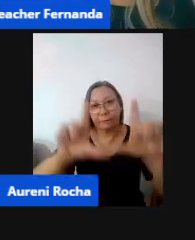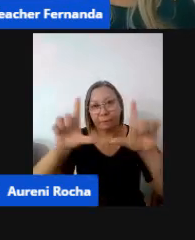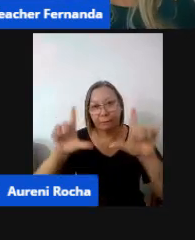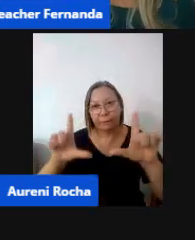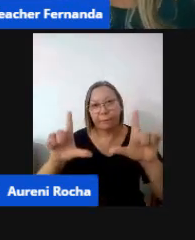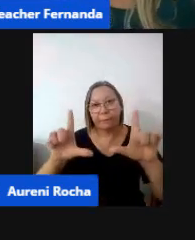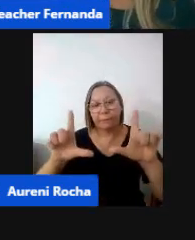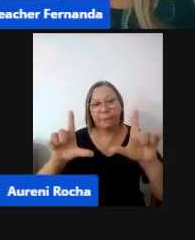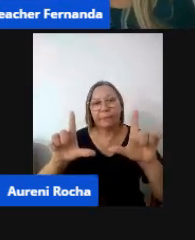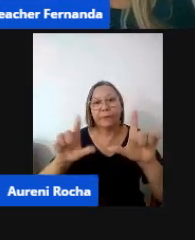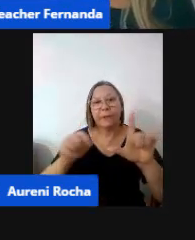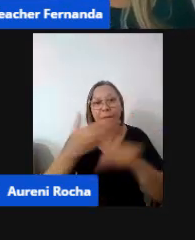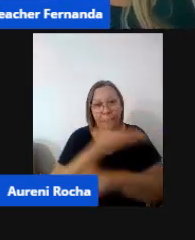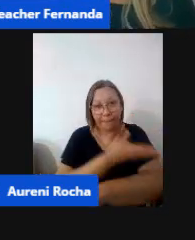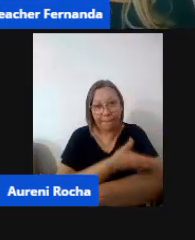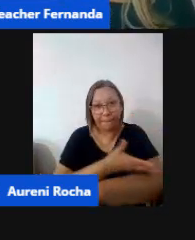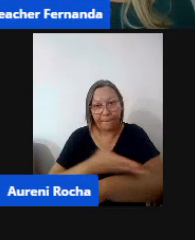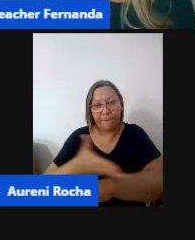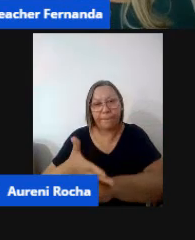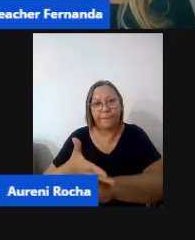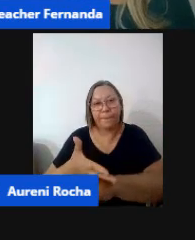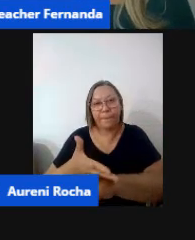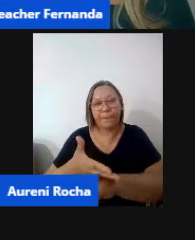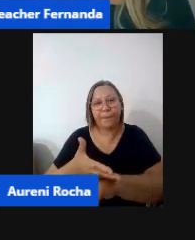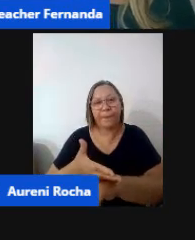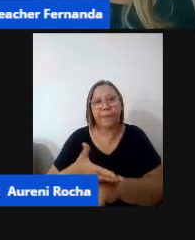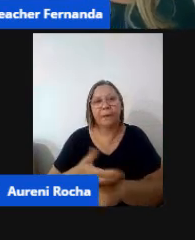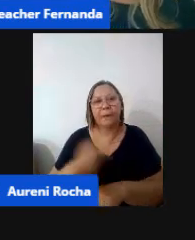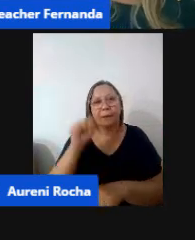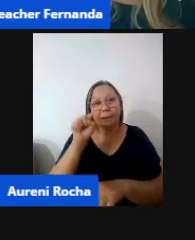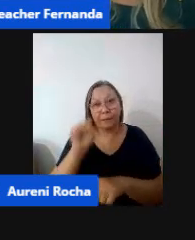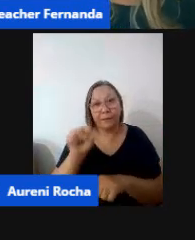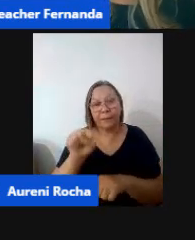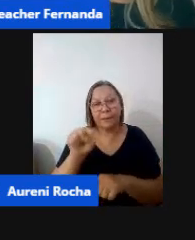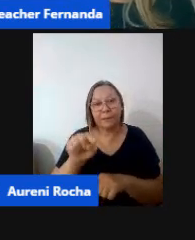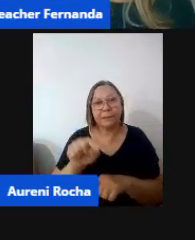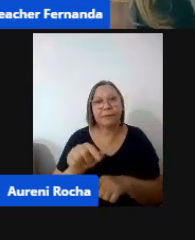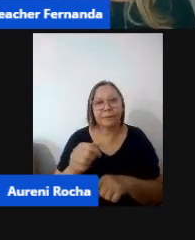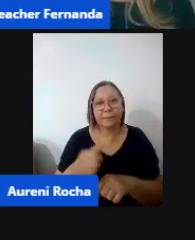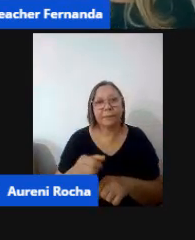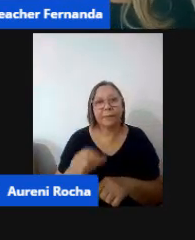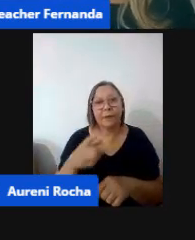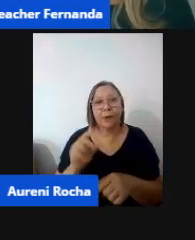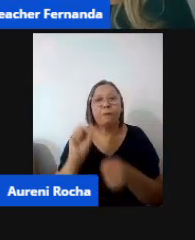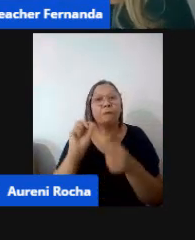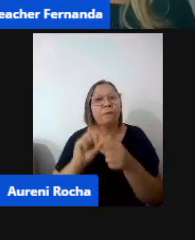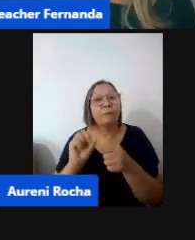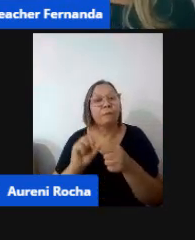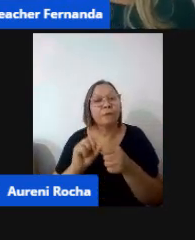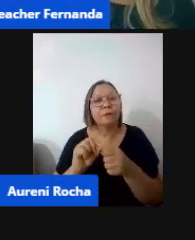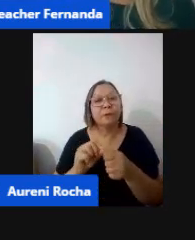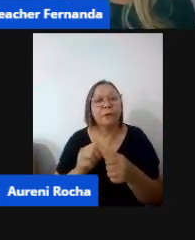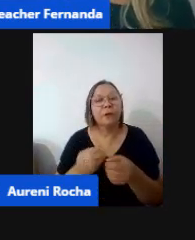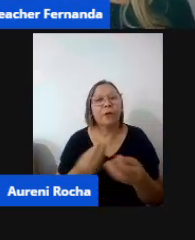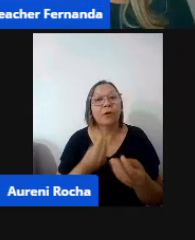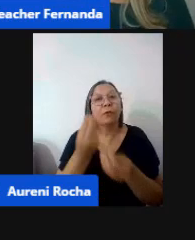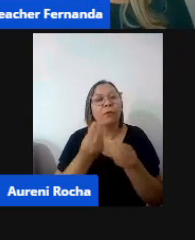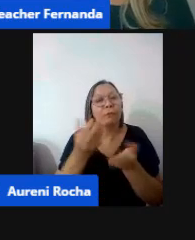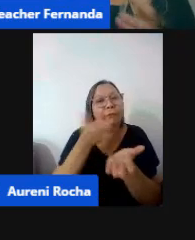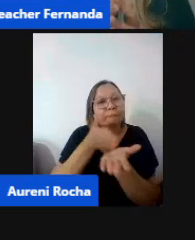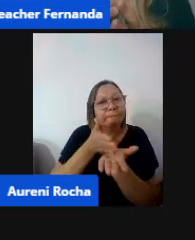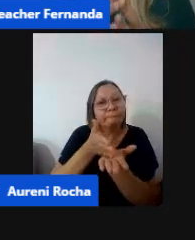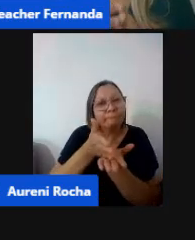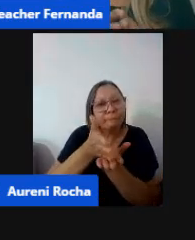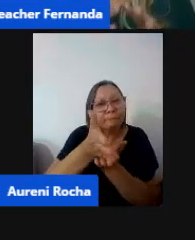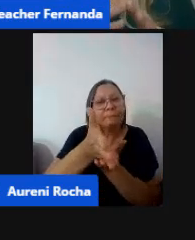ele me dá uma tela branca, tá? Nessa tela, eu vou definir qual é o percurso que eu vou criar. Por exemplo, se eu